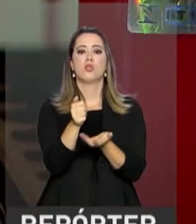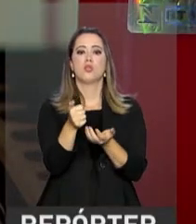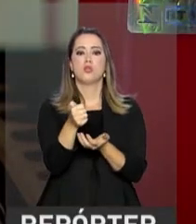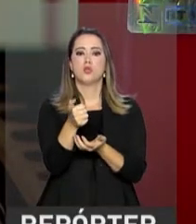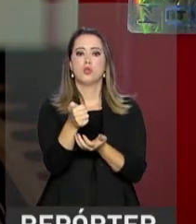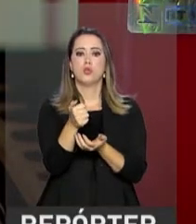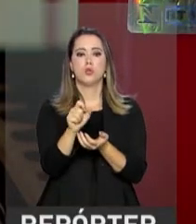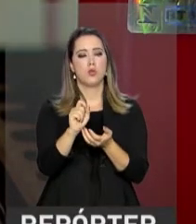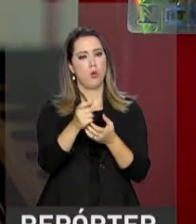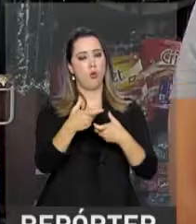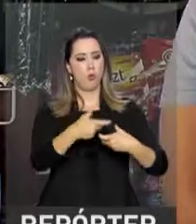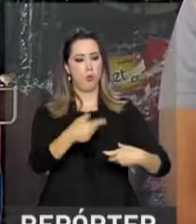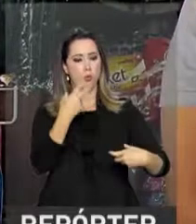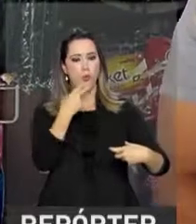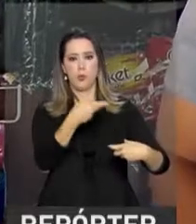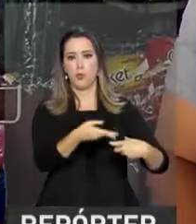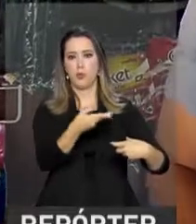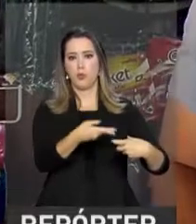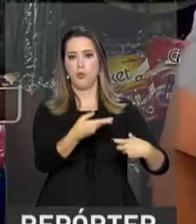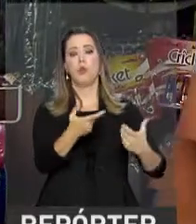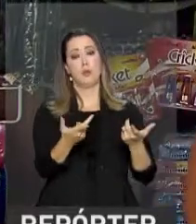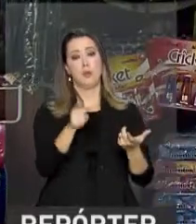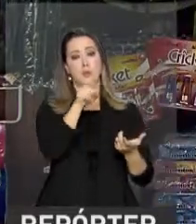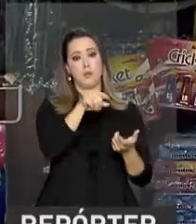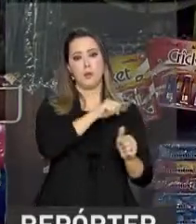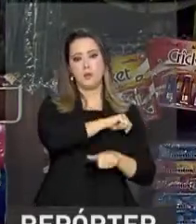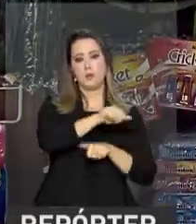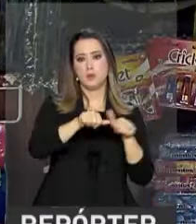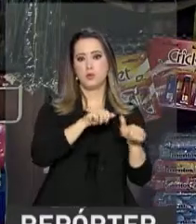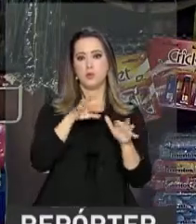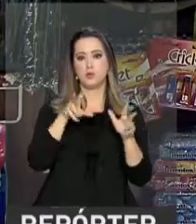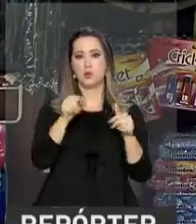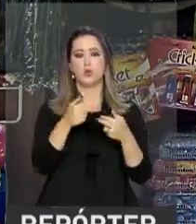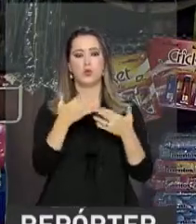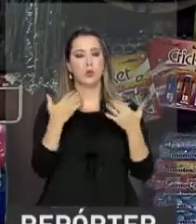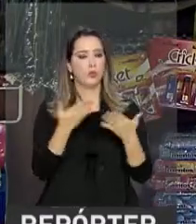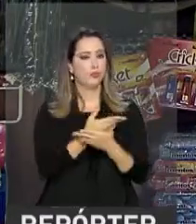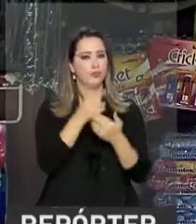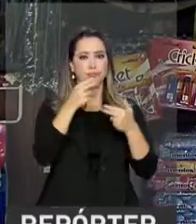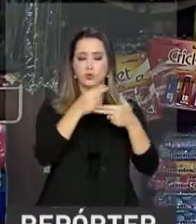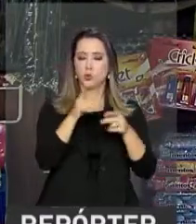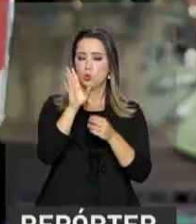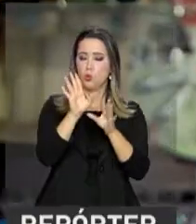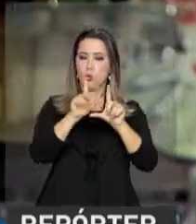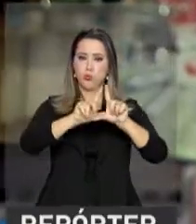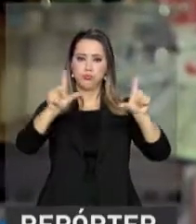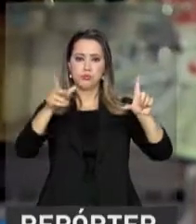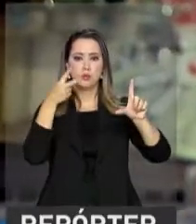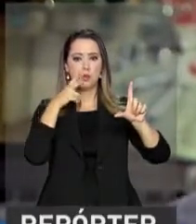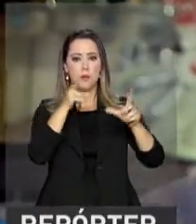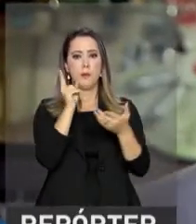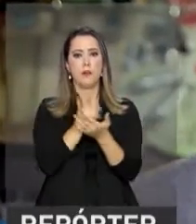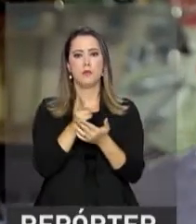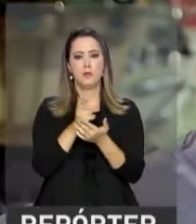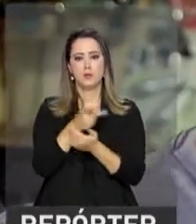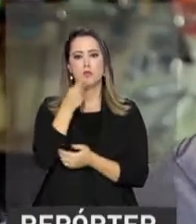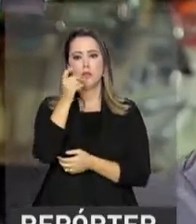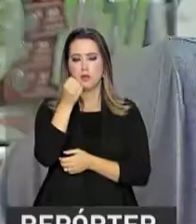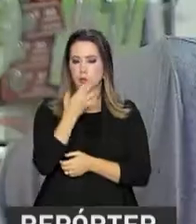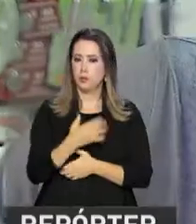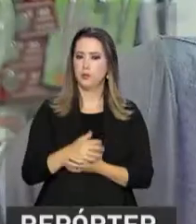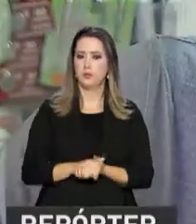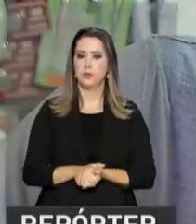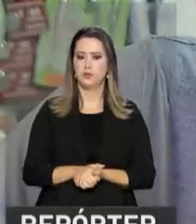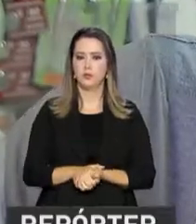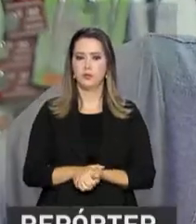cinzeiros e isqueiros o ricardo vai ter que alterar toda a distribuição dos produtos da banca mesmo assim a própria medida